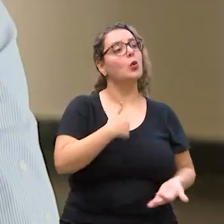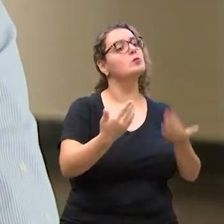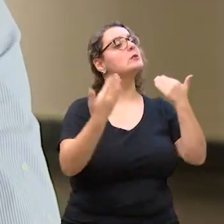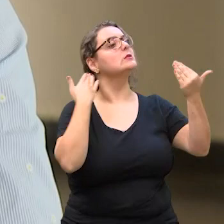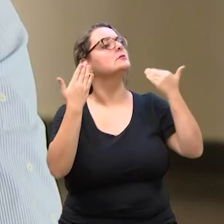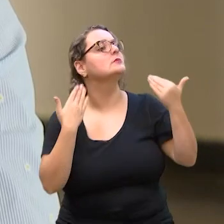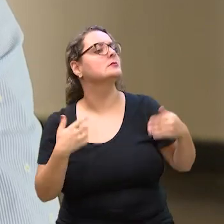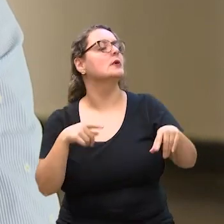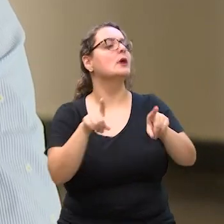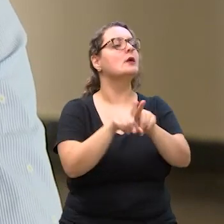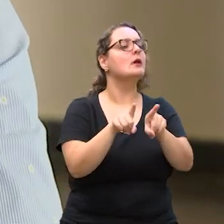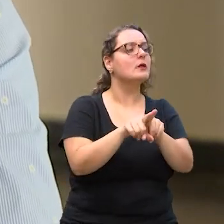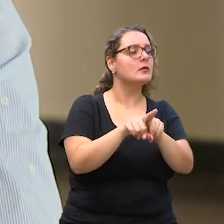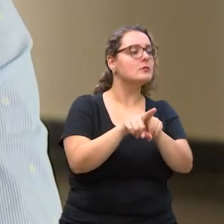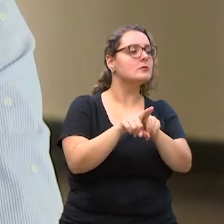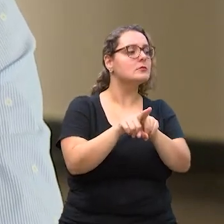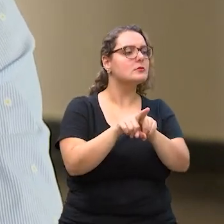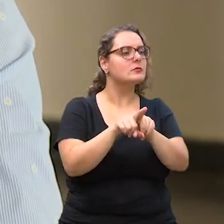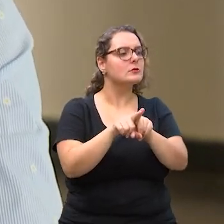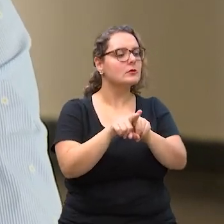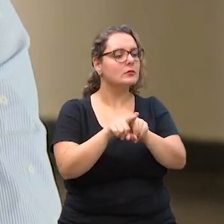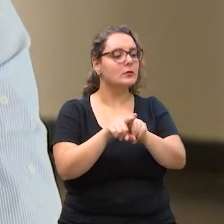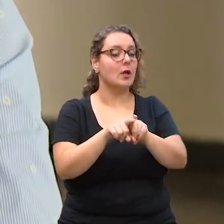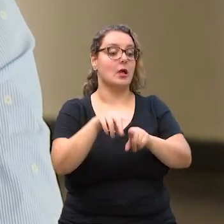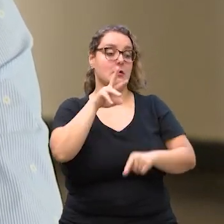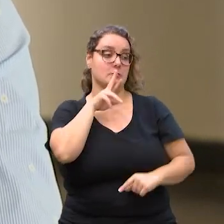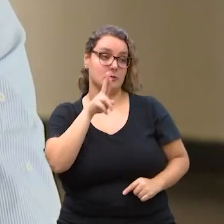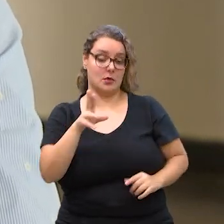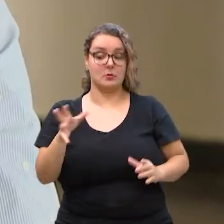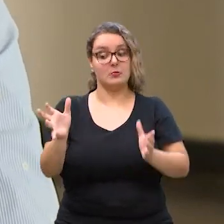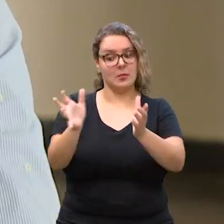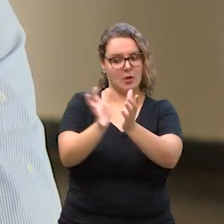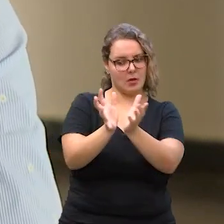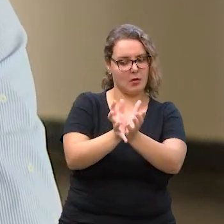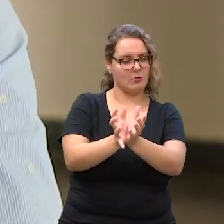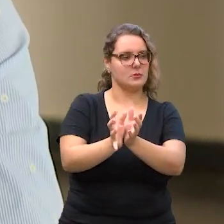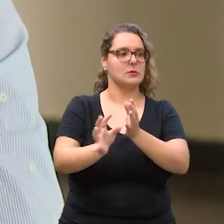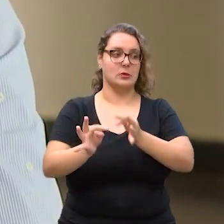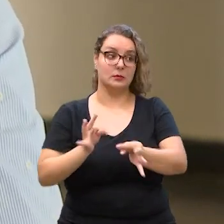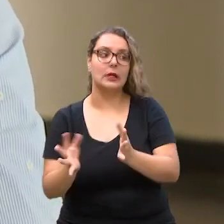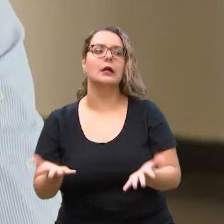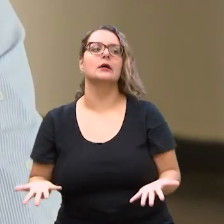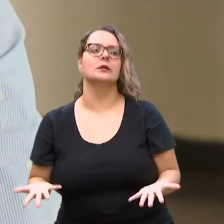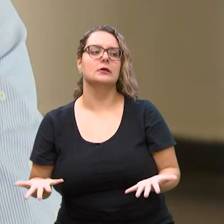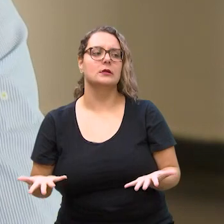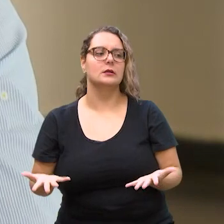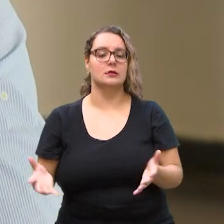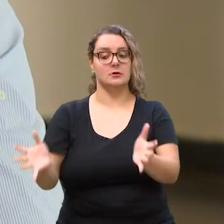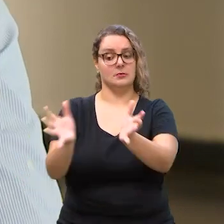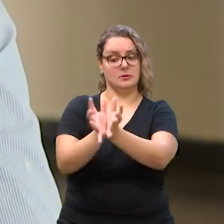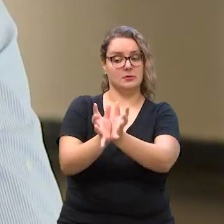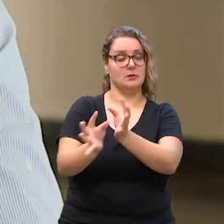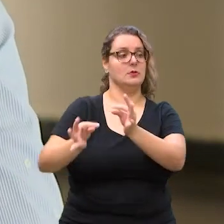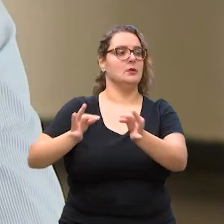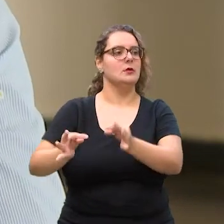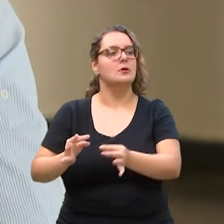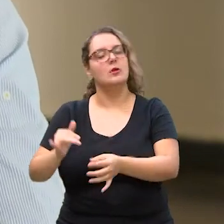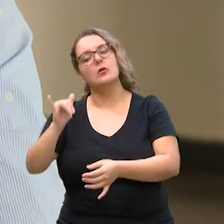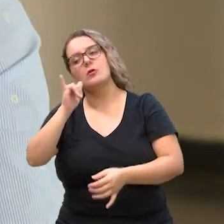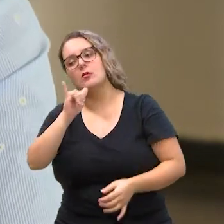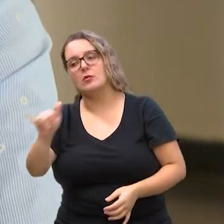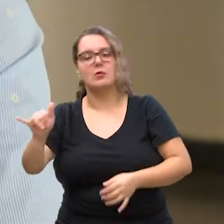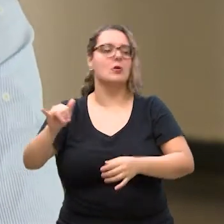como psicólogos, a gente também corresponde a uma comissão técnica. Então, muitas vezes, essa comissão técnica tem que responder a um clube,